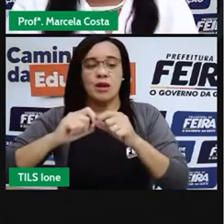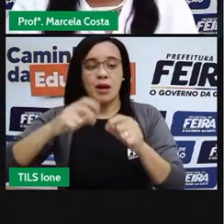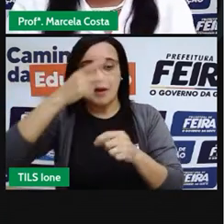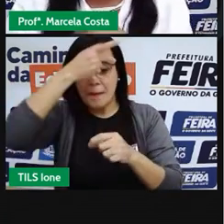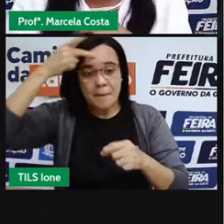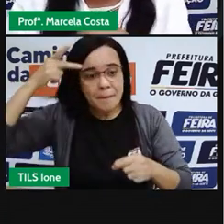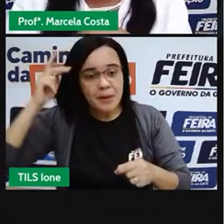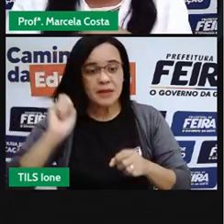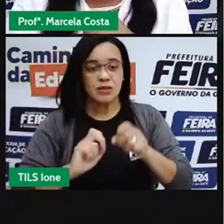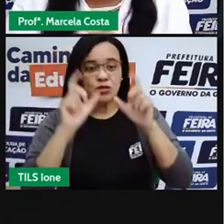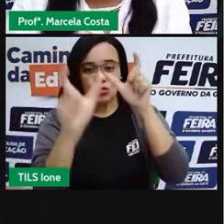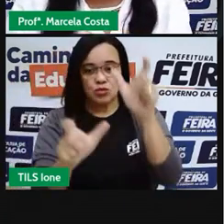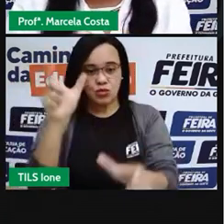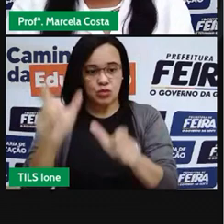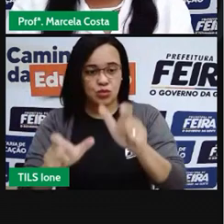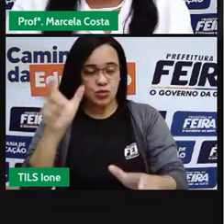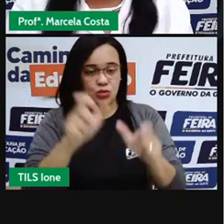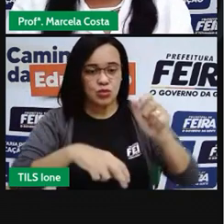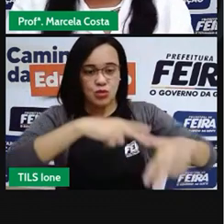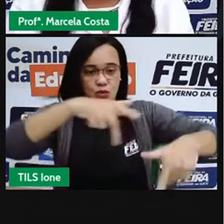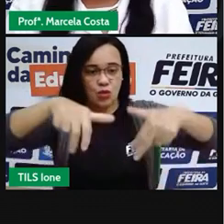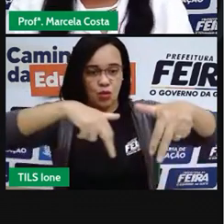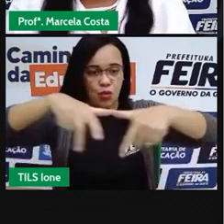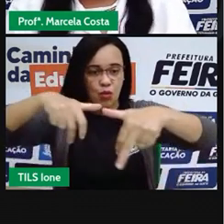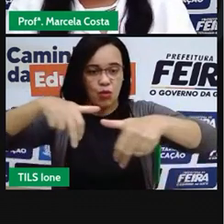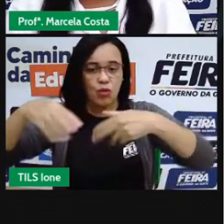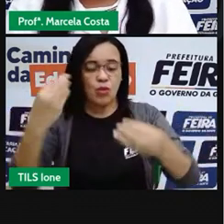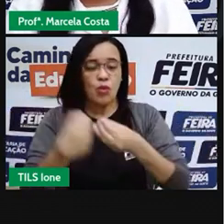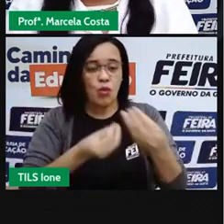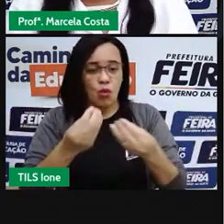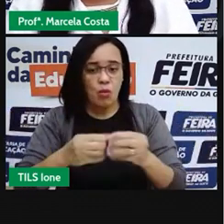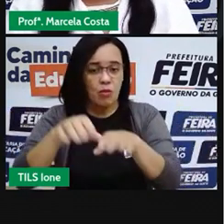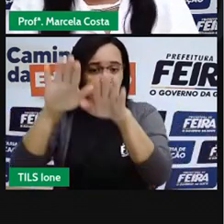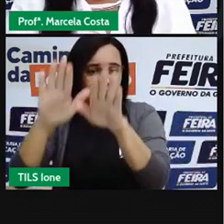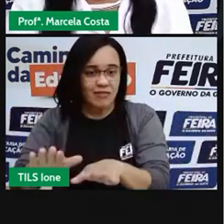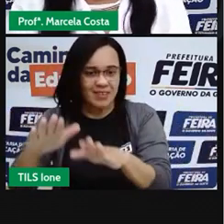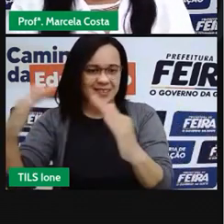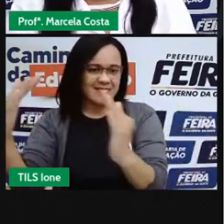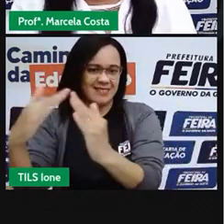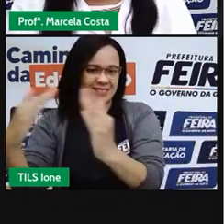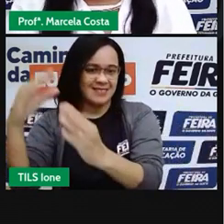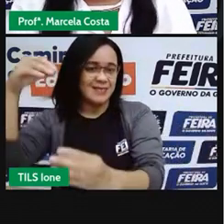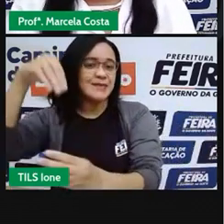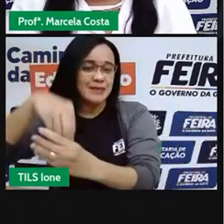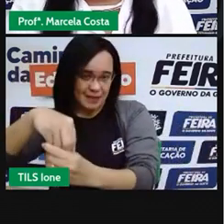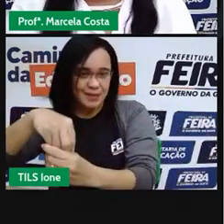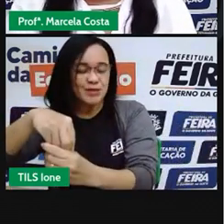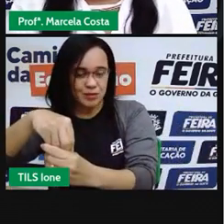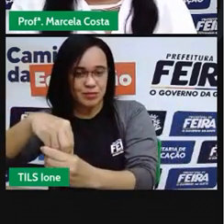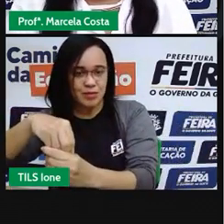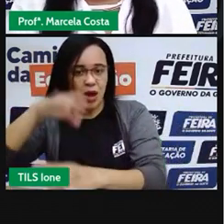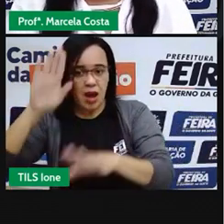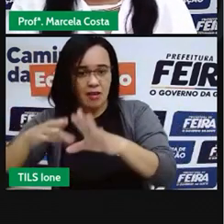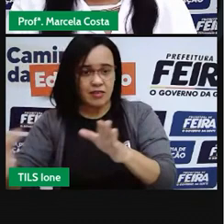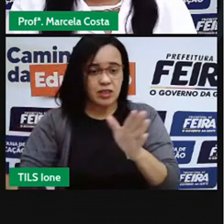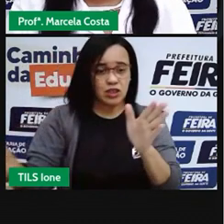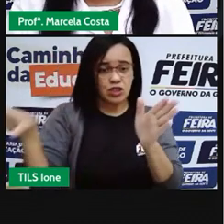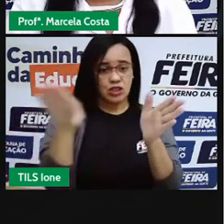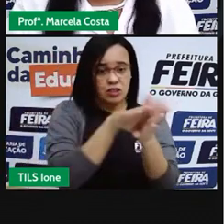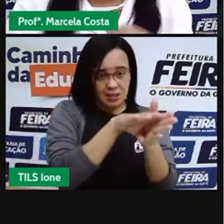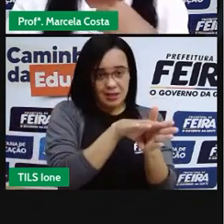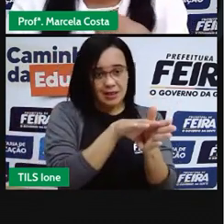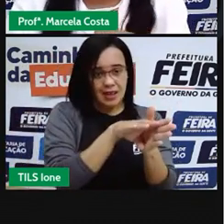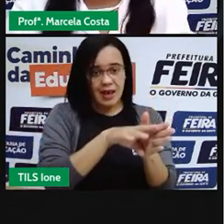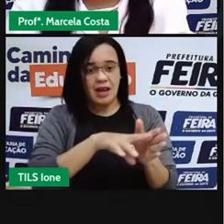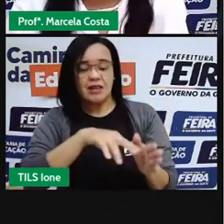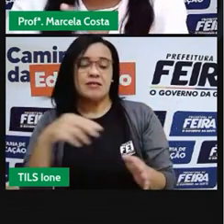tropeiros e vaqueiros que faziam desse casarão uma pousada. Então, eles passavam ali quando estavam